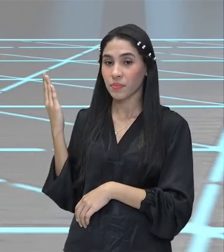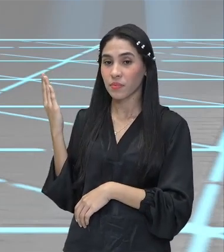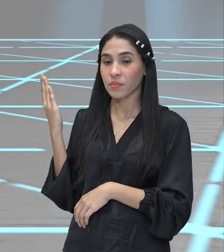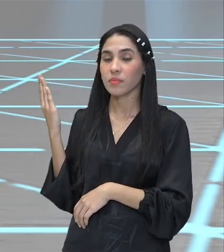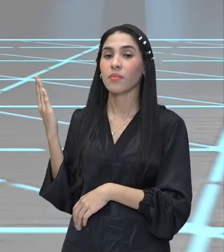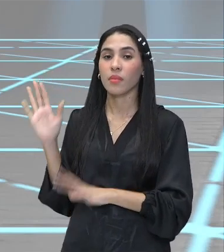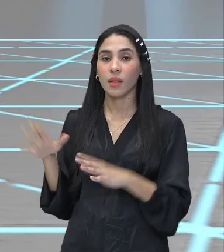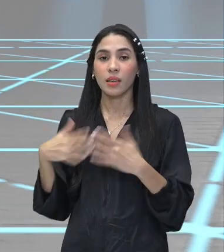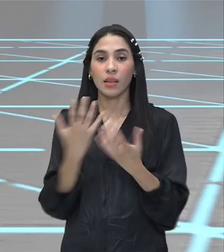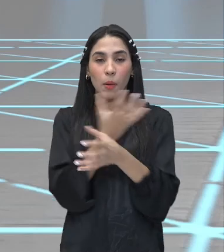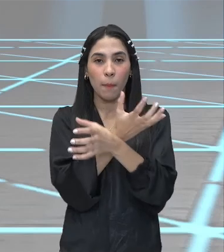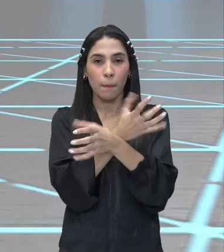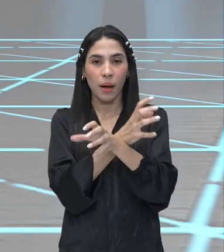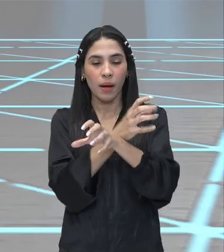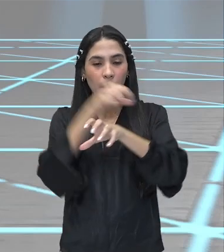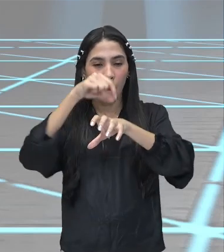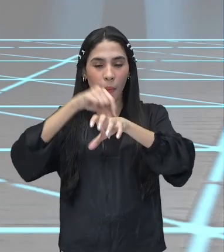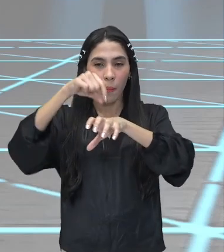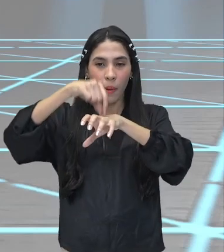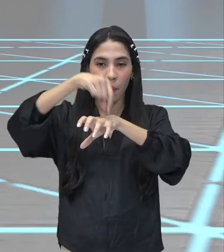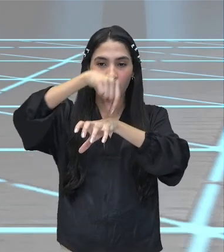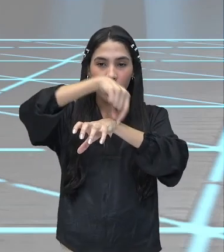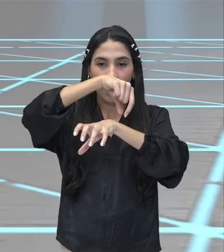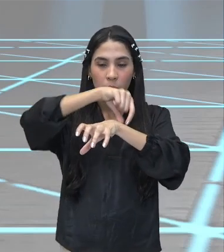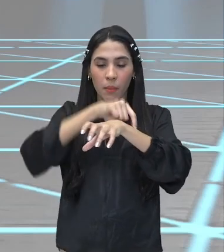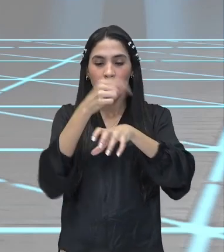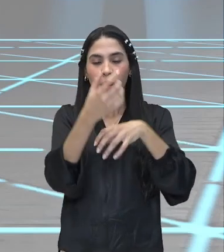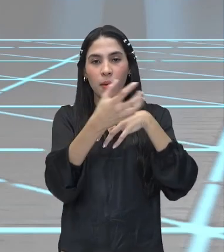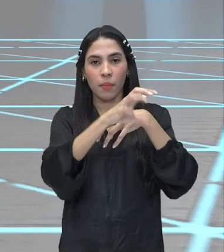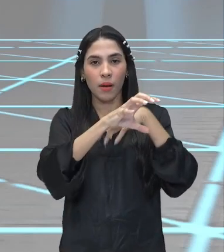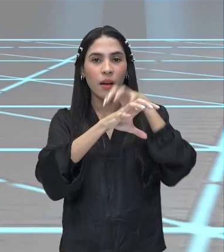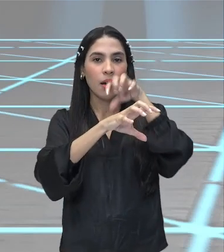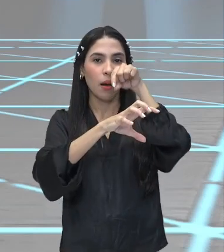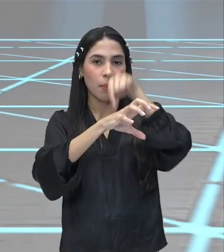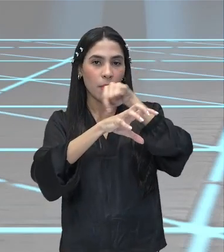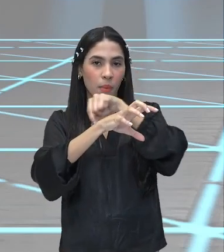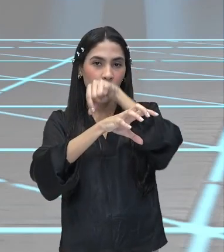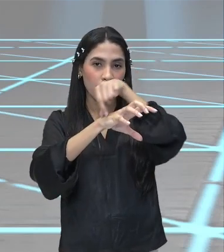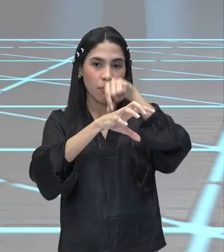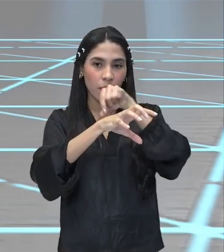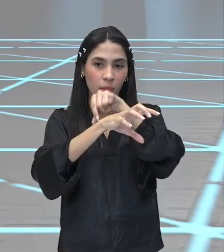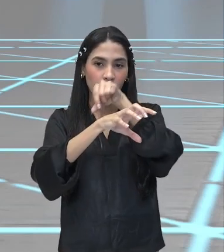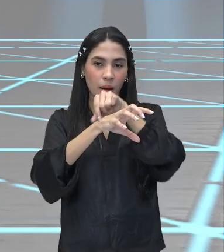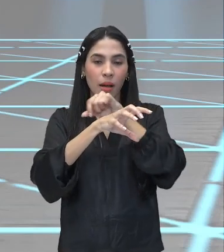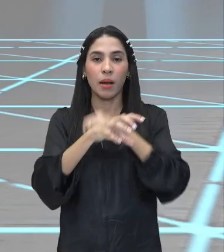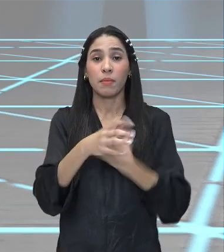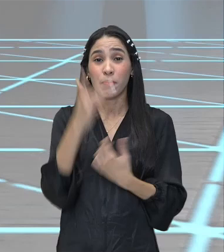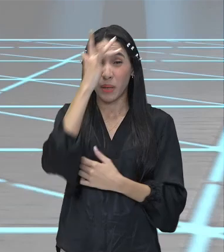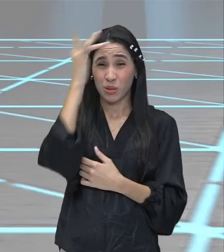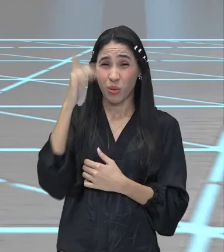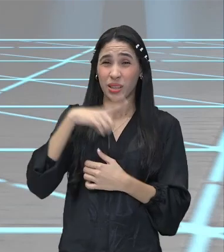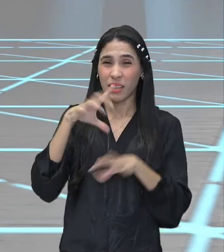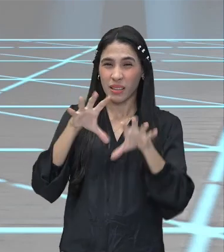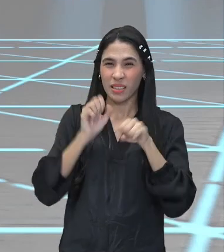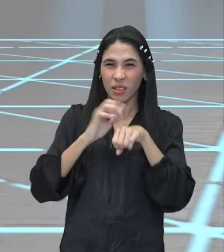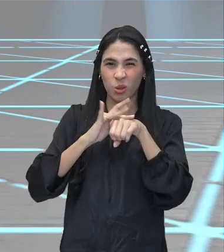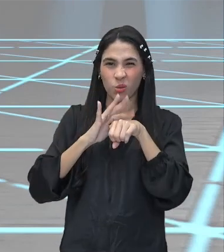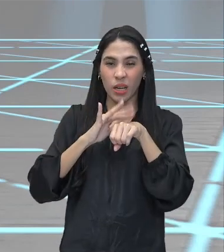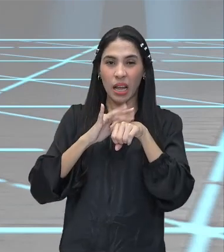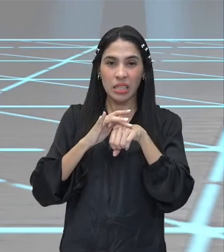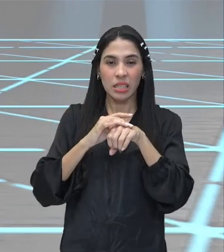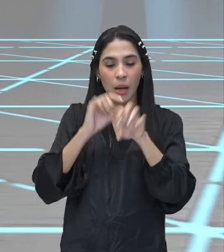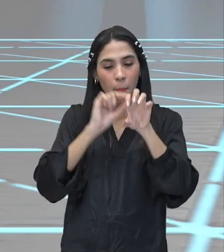né, esses poros aí que vocês estão observando no osso, né, quando a pessoa ela tem osteoporose, esses poros eles ficam